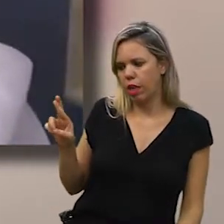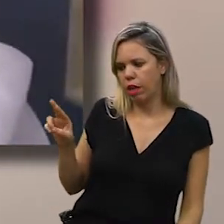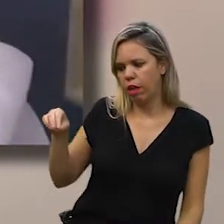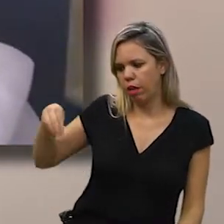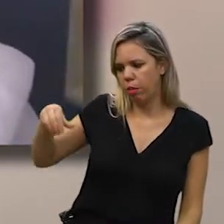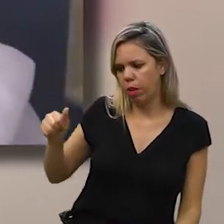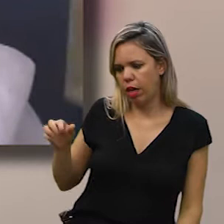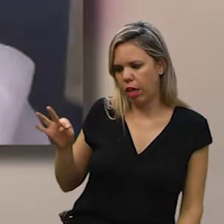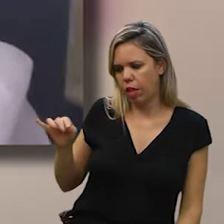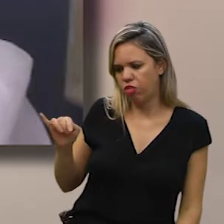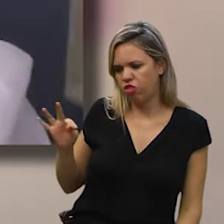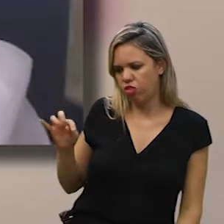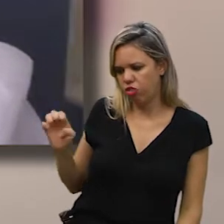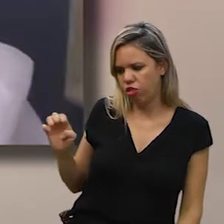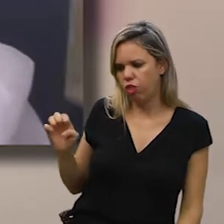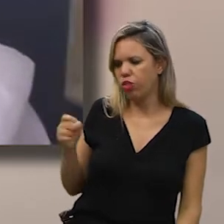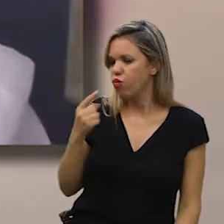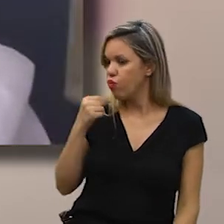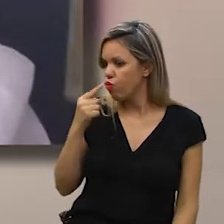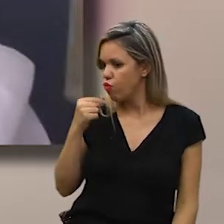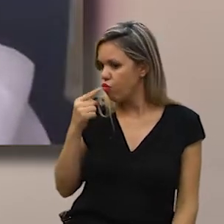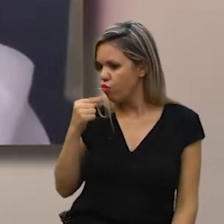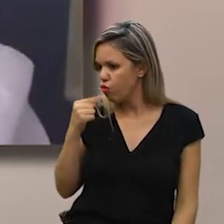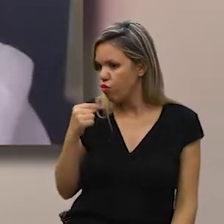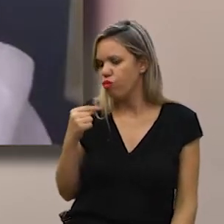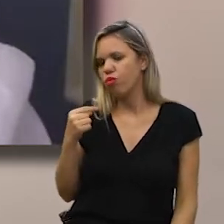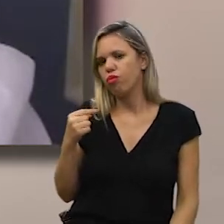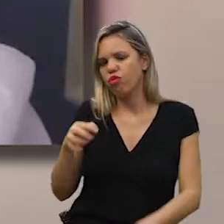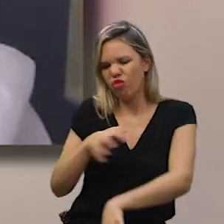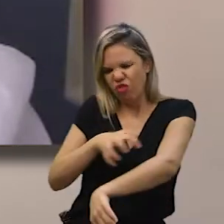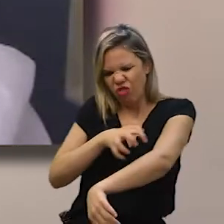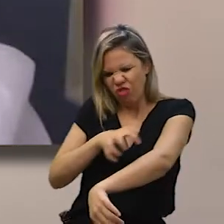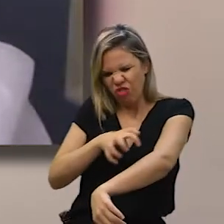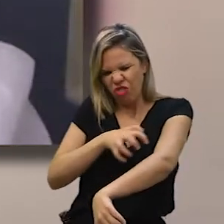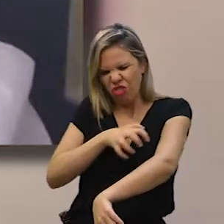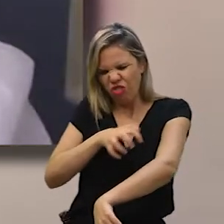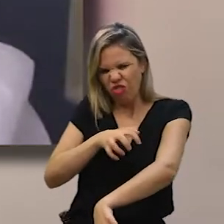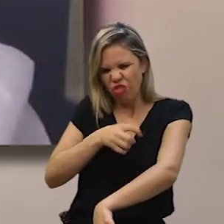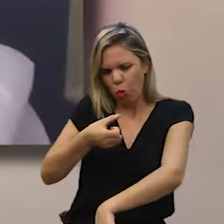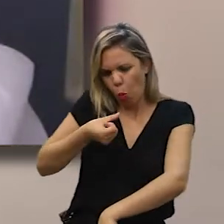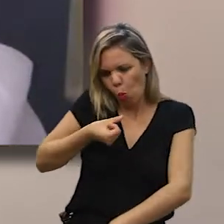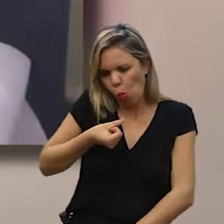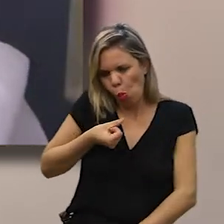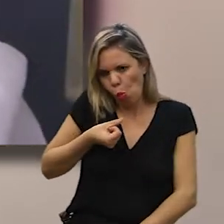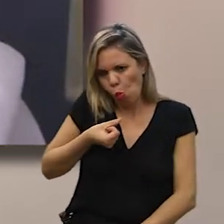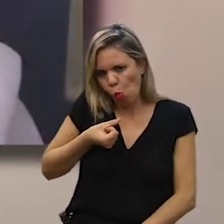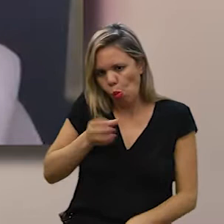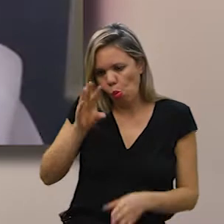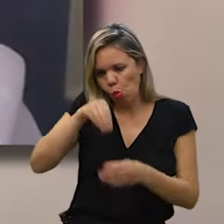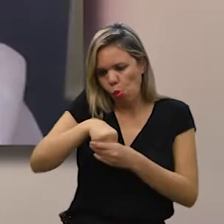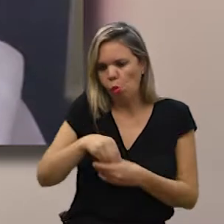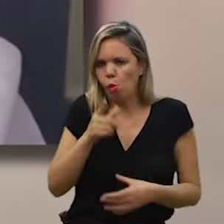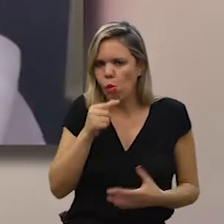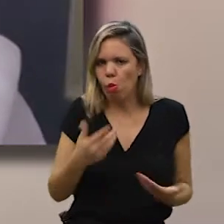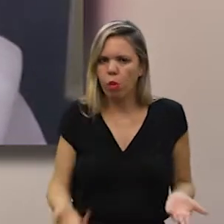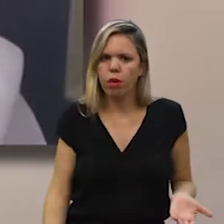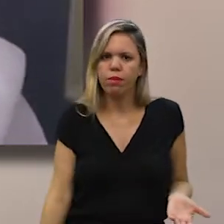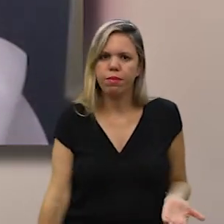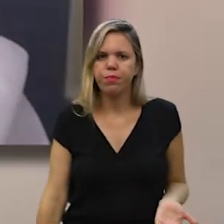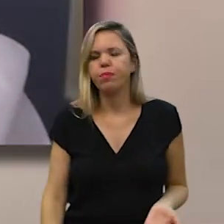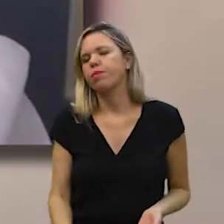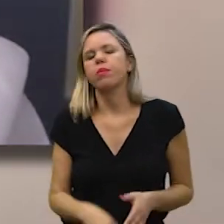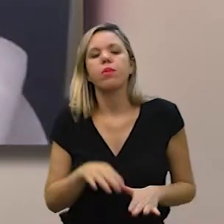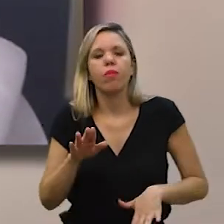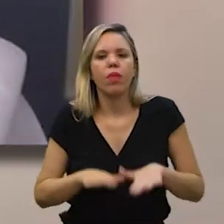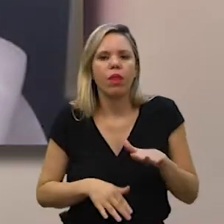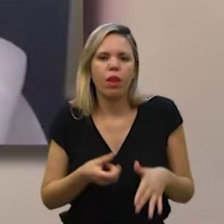uma coceira, um vermelhidão. Às vezes tem umas bolinhas que tem água dentro e